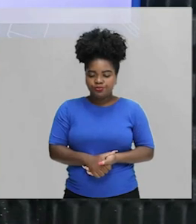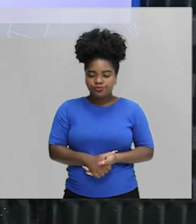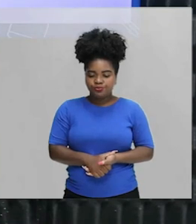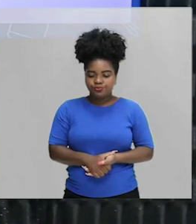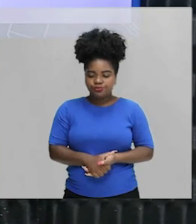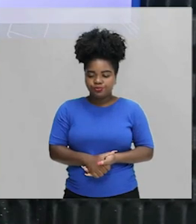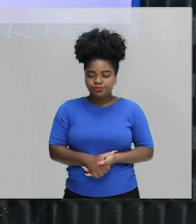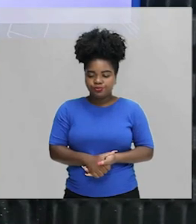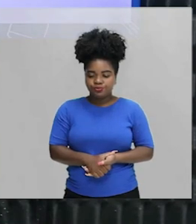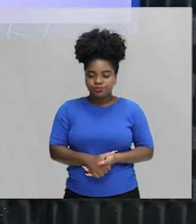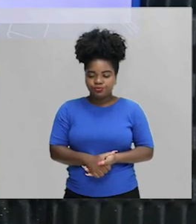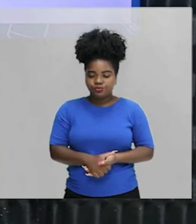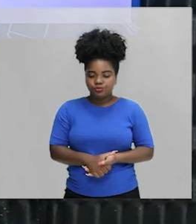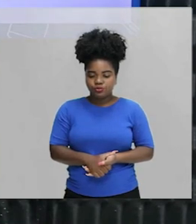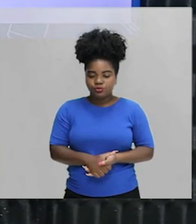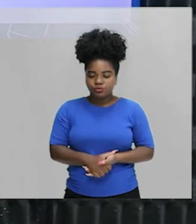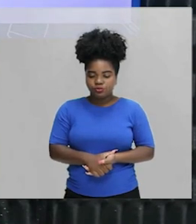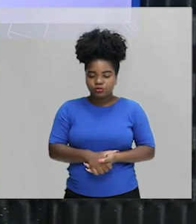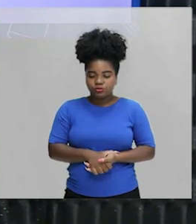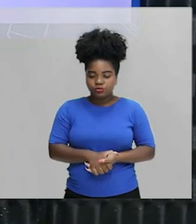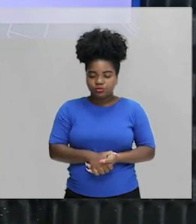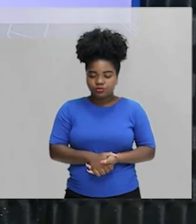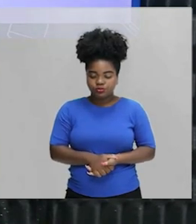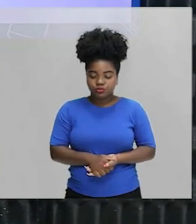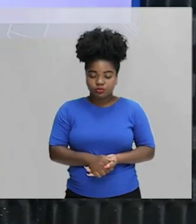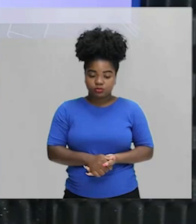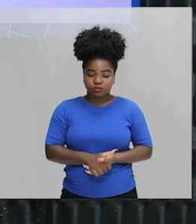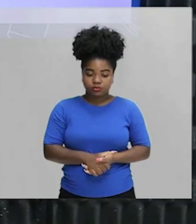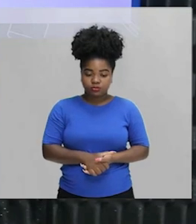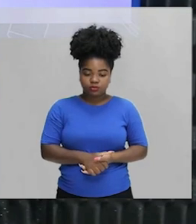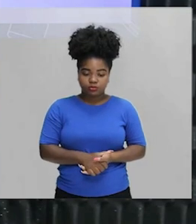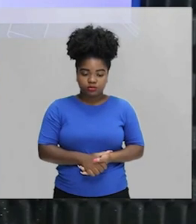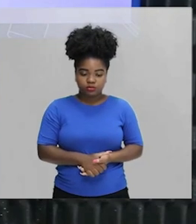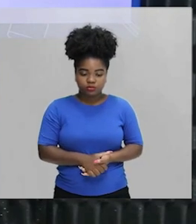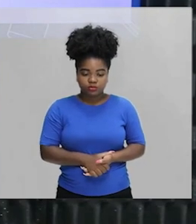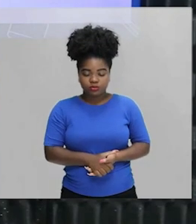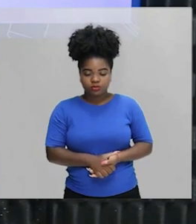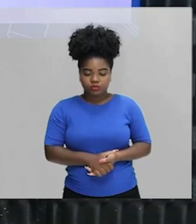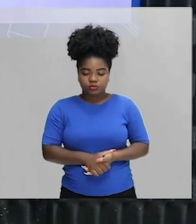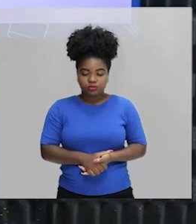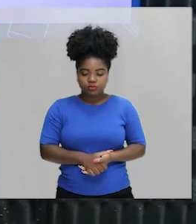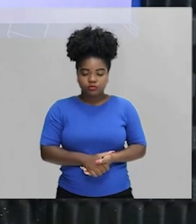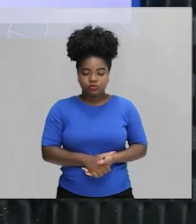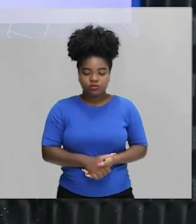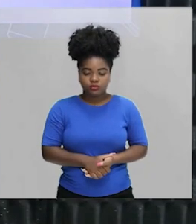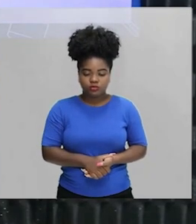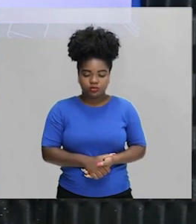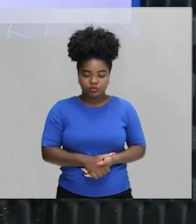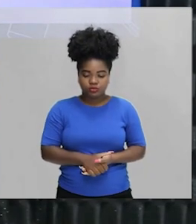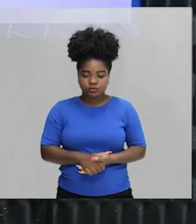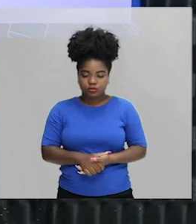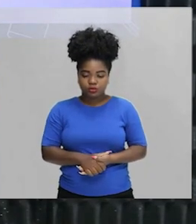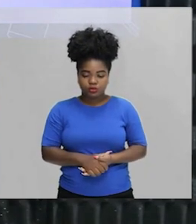hoje né em Campos como a astrofísica certo e foi